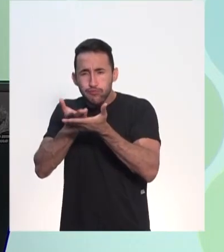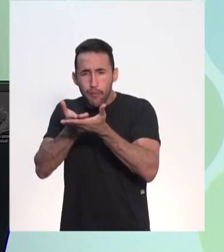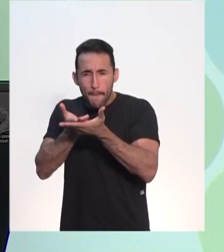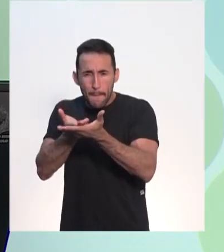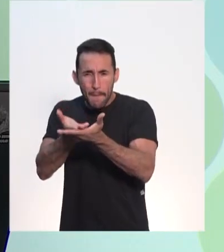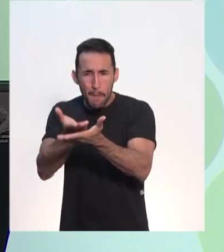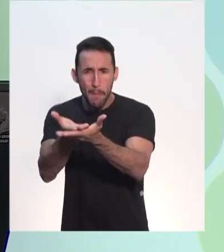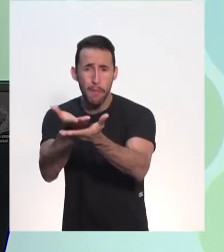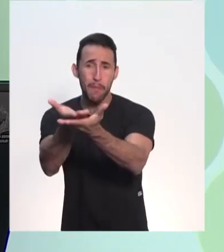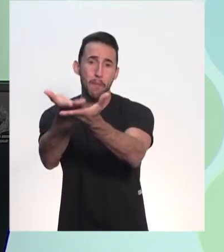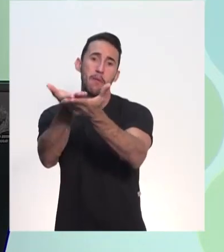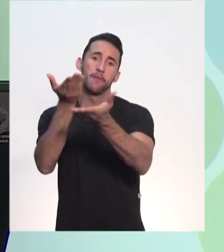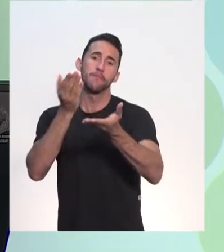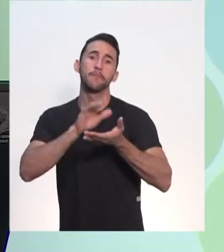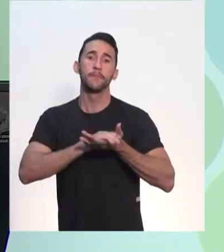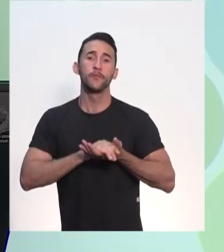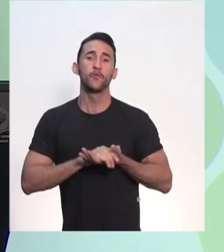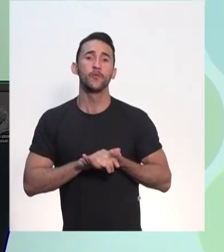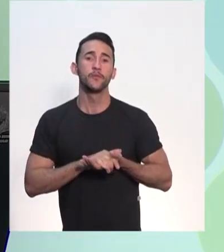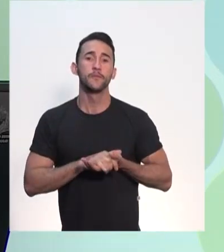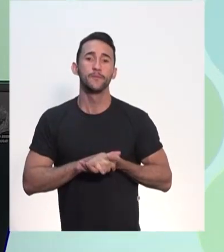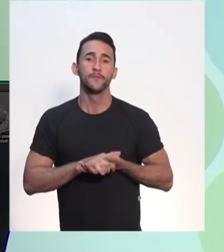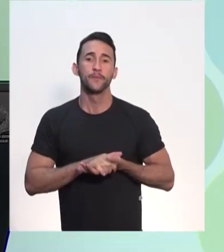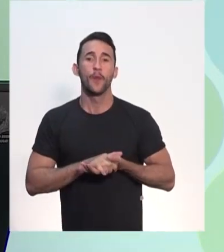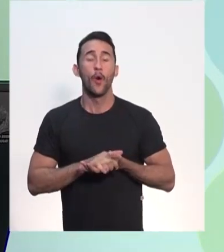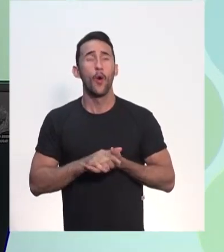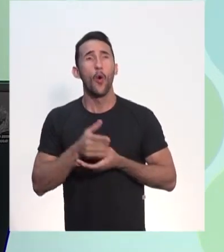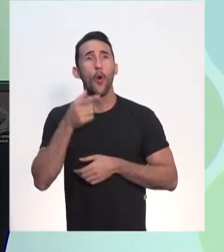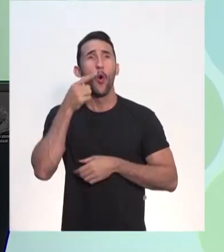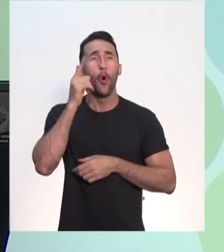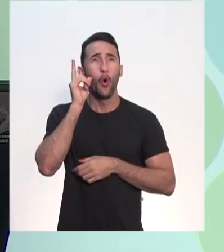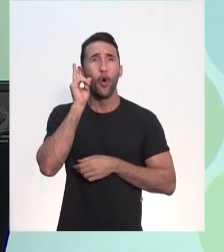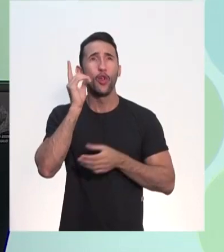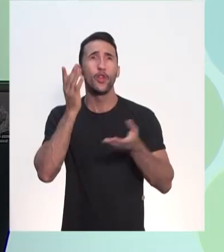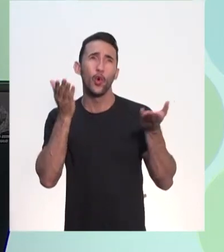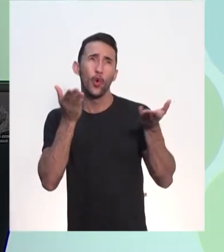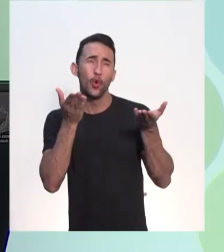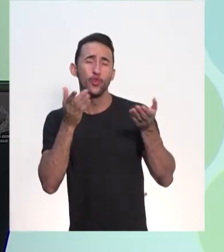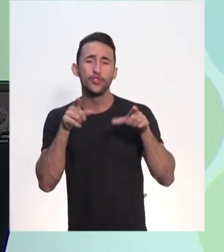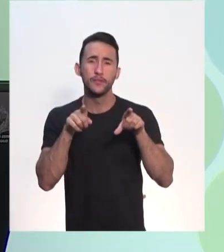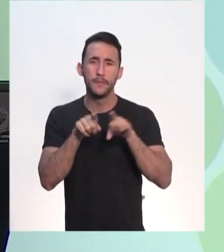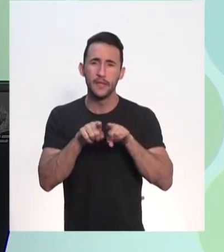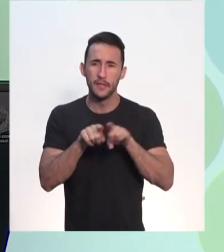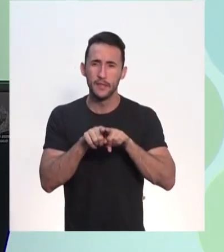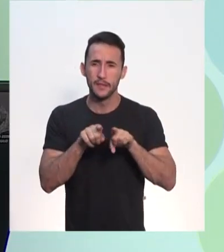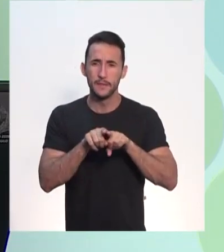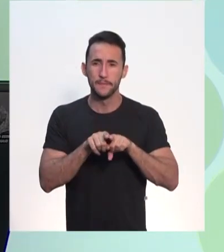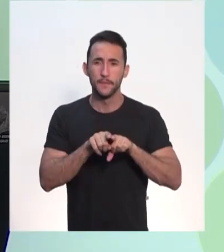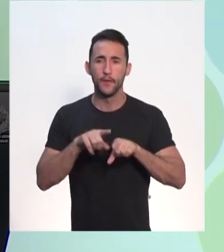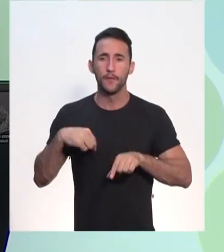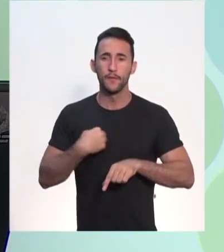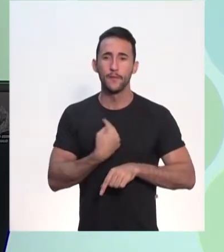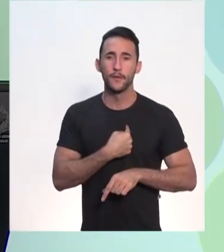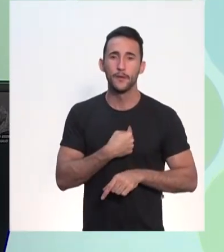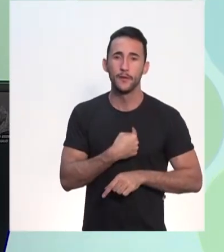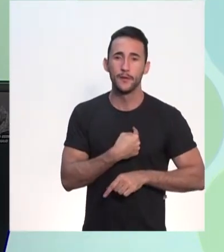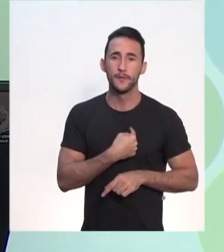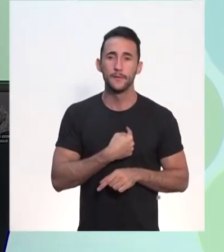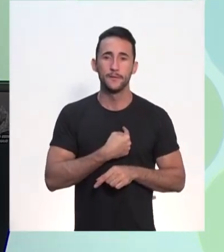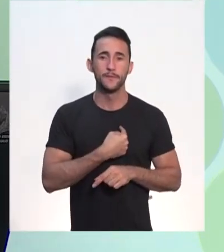dessa questão da formação na escola, a escola como um locus de formação, a conquista desse